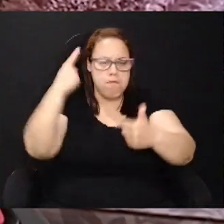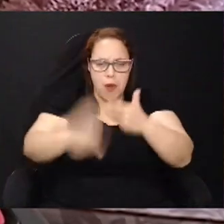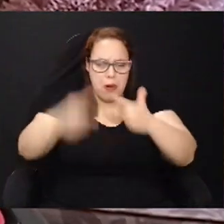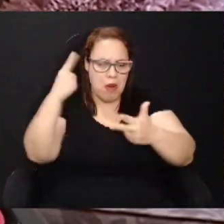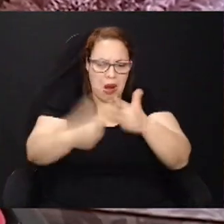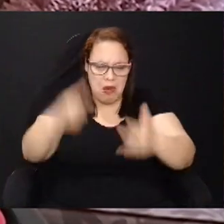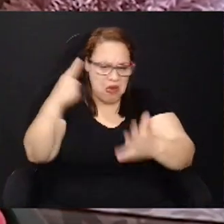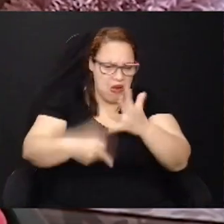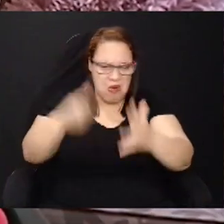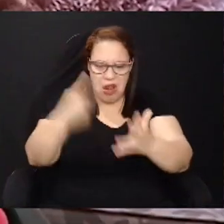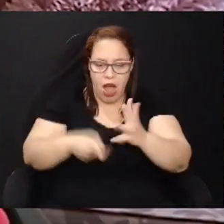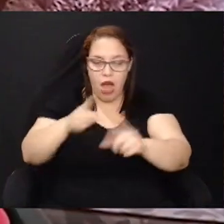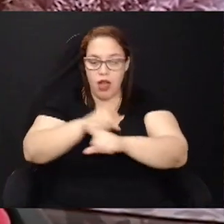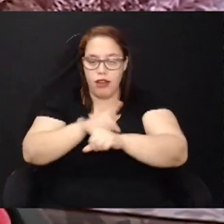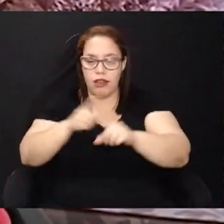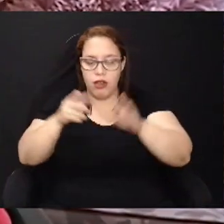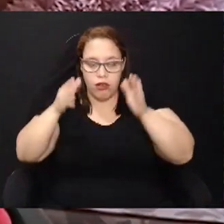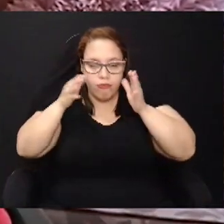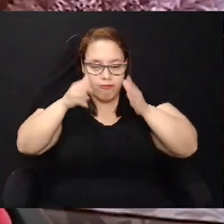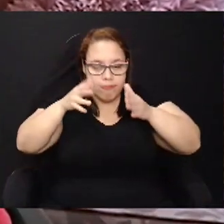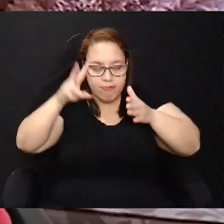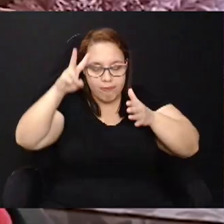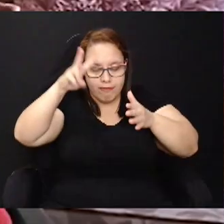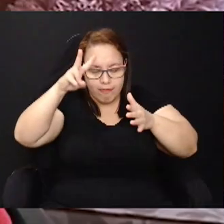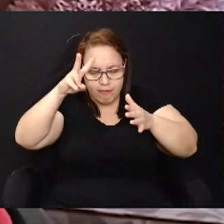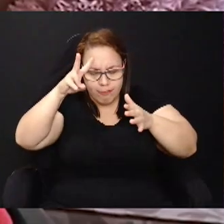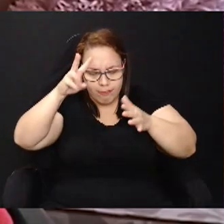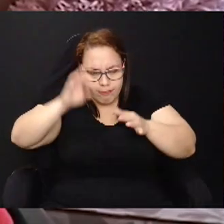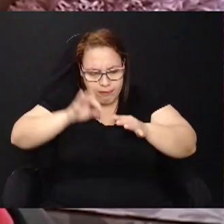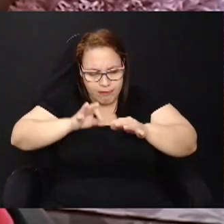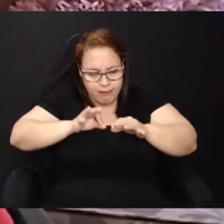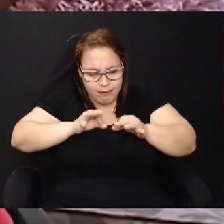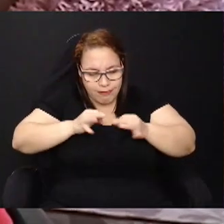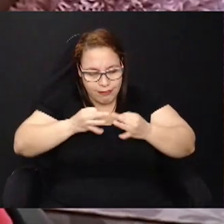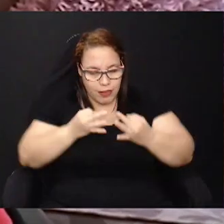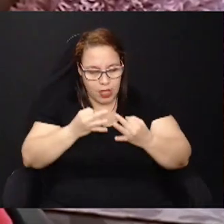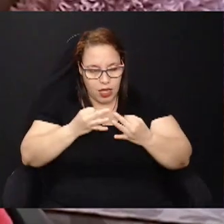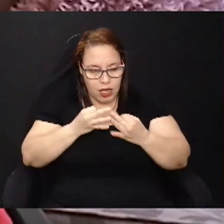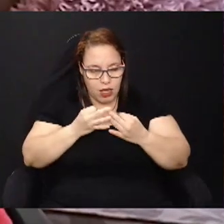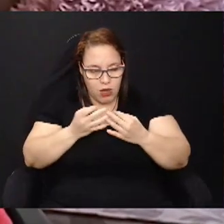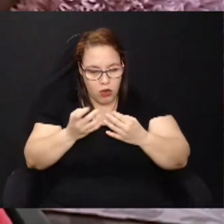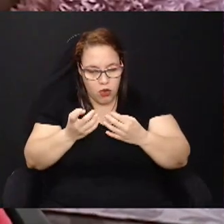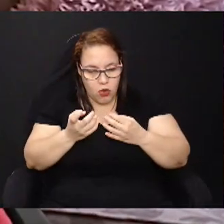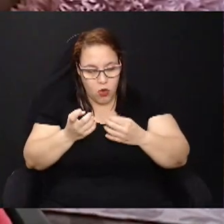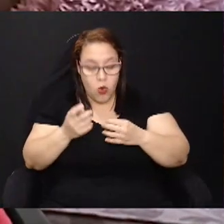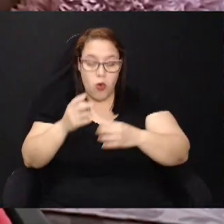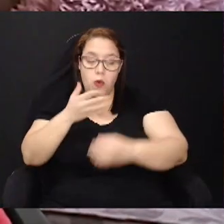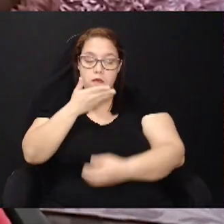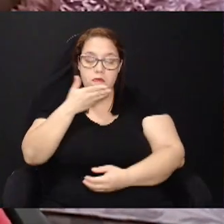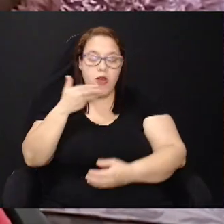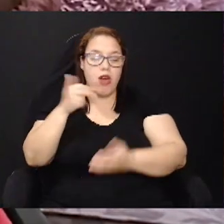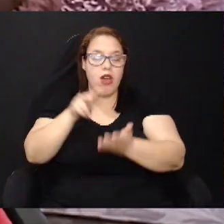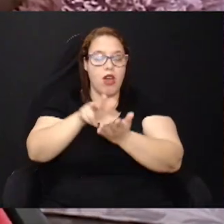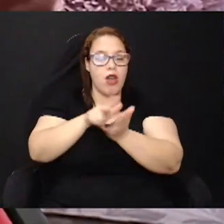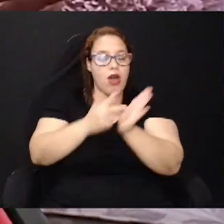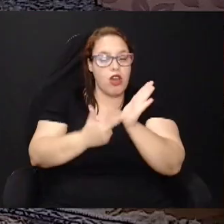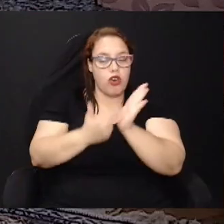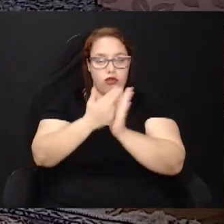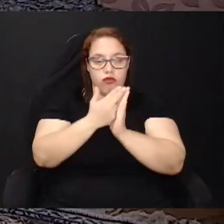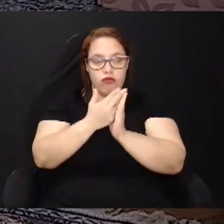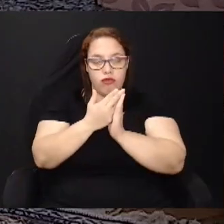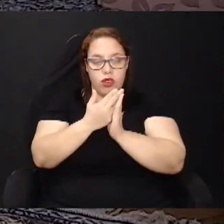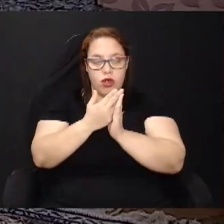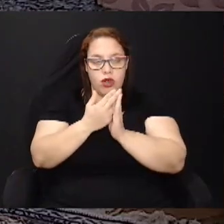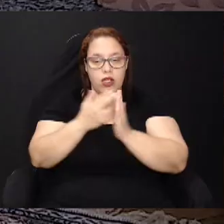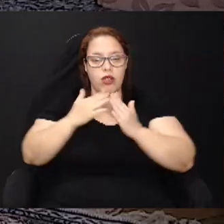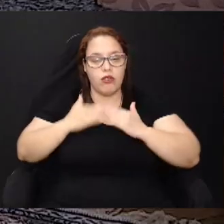até mesmo uma questão simples, uma recuperação pós-operatória. Acho que tem essa função também. A história ela é um